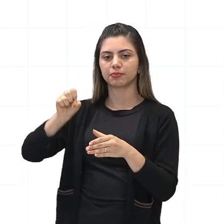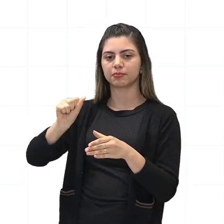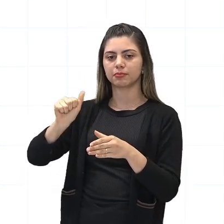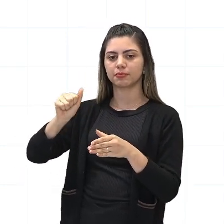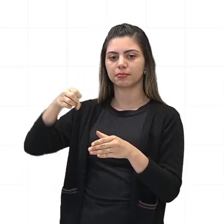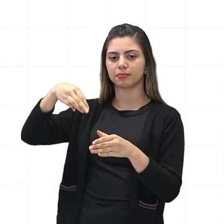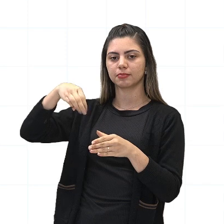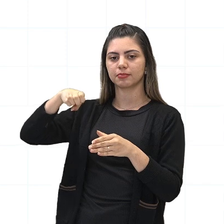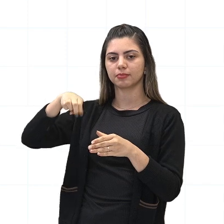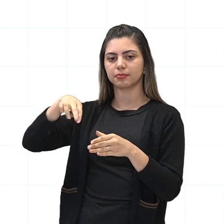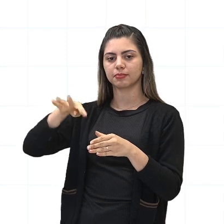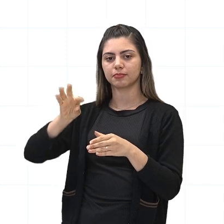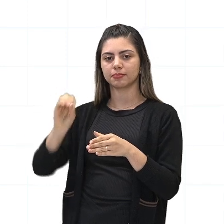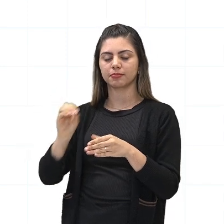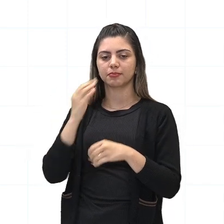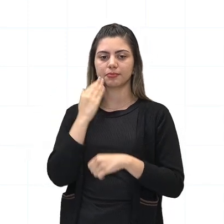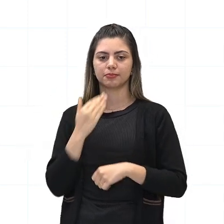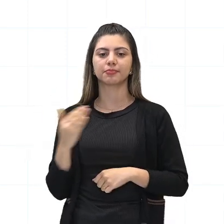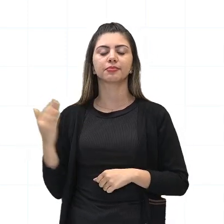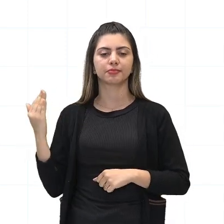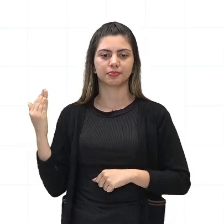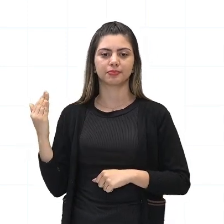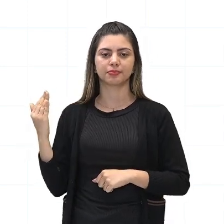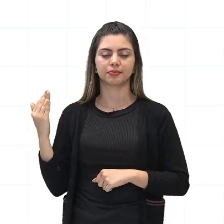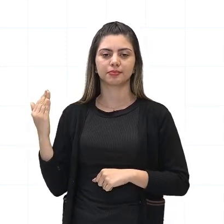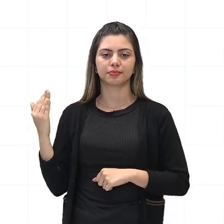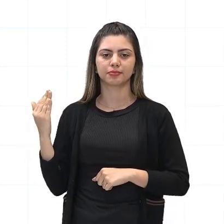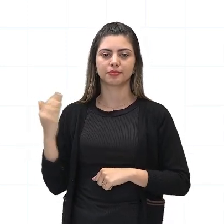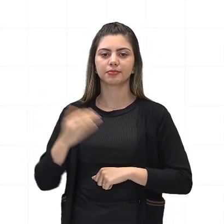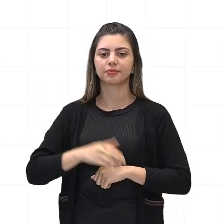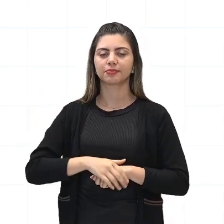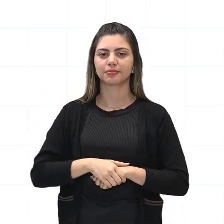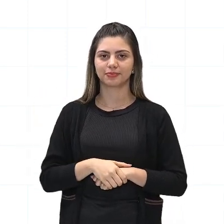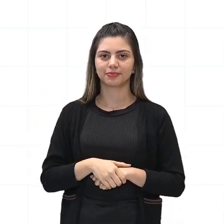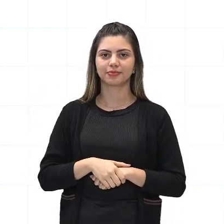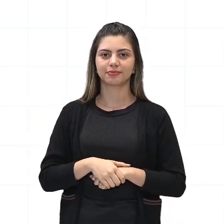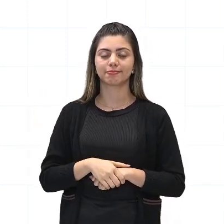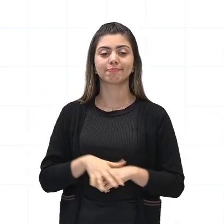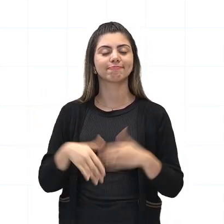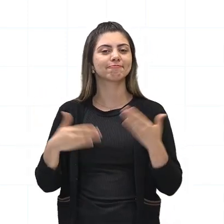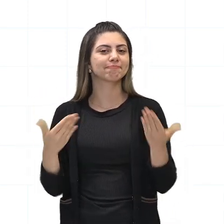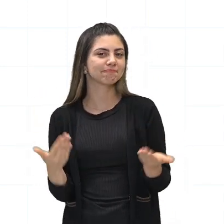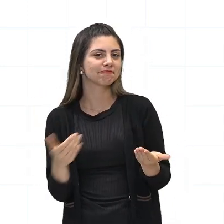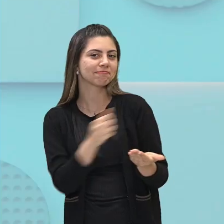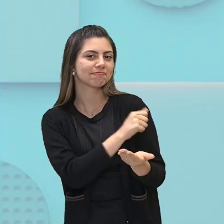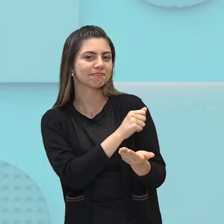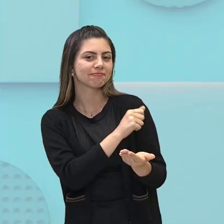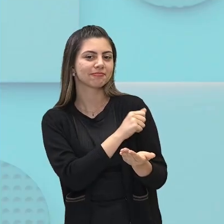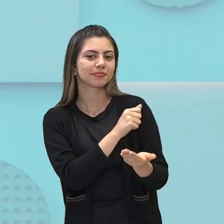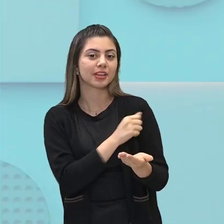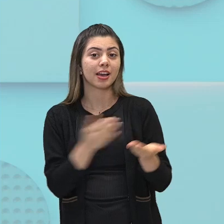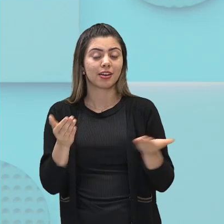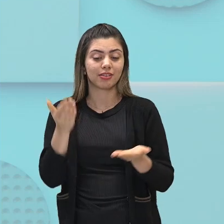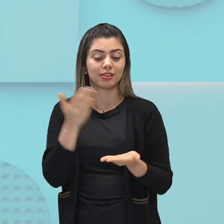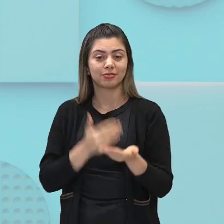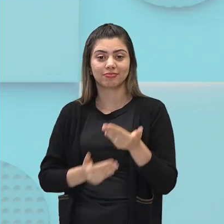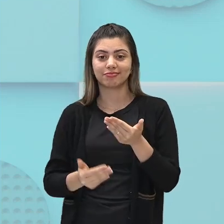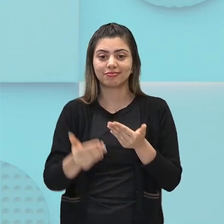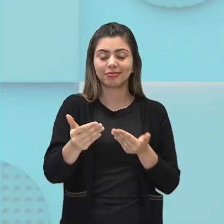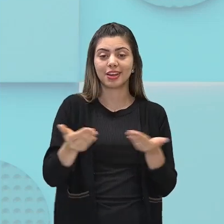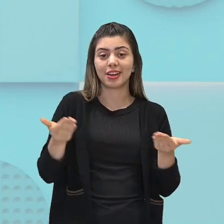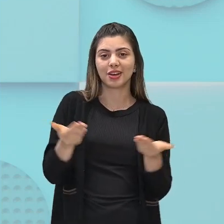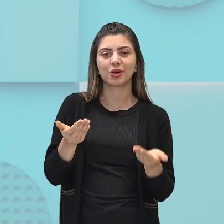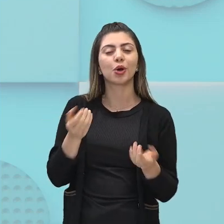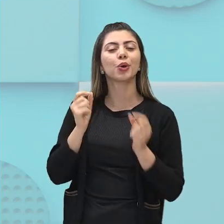Com detalhamento, figuras de pensamento. Então, turmas, vamos juntos